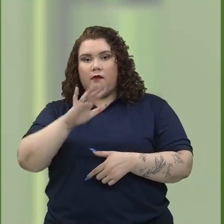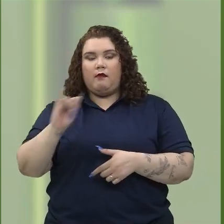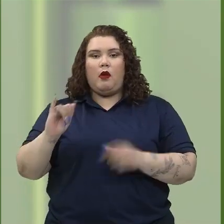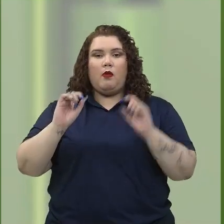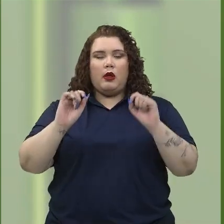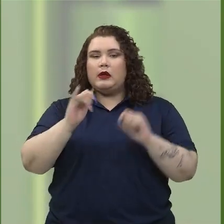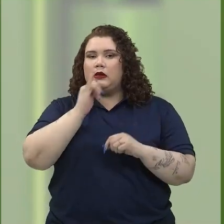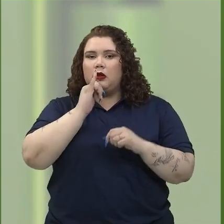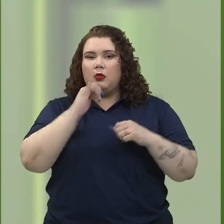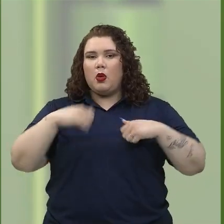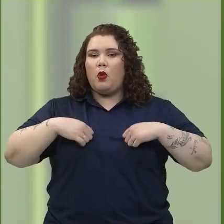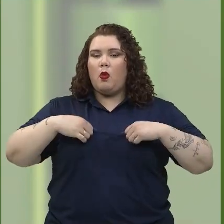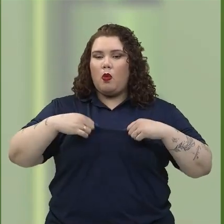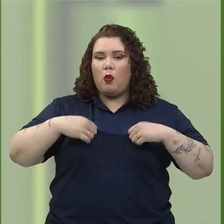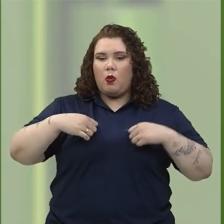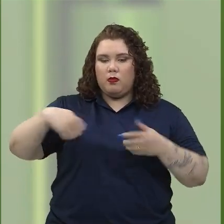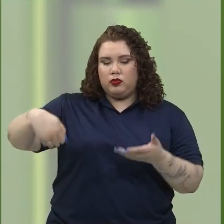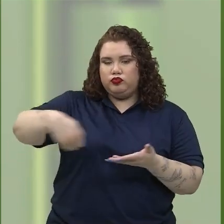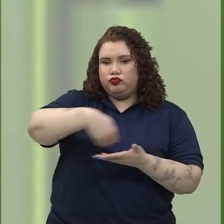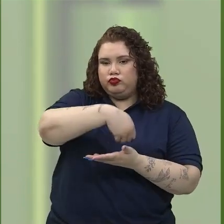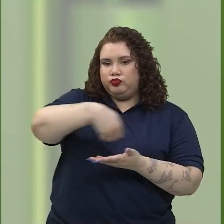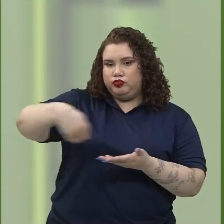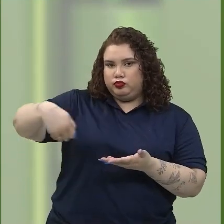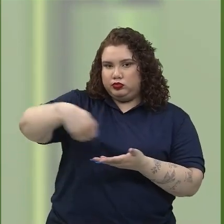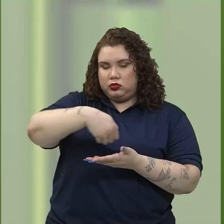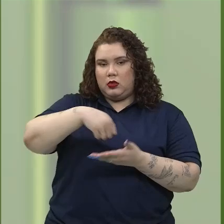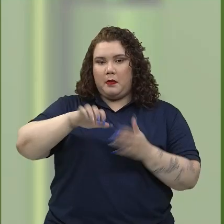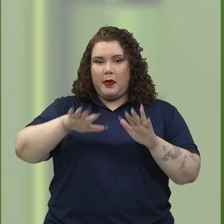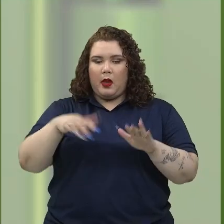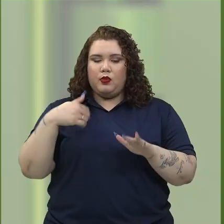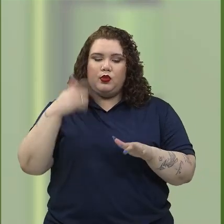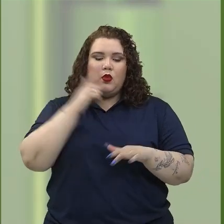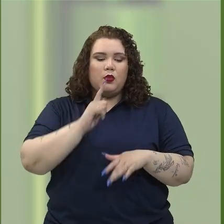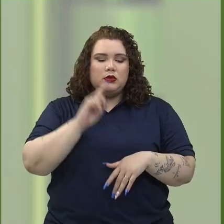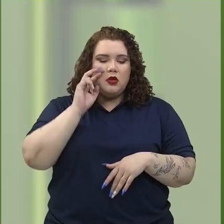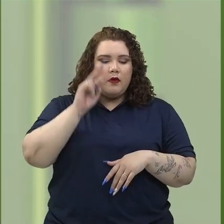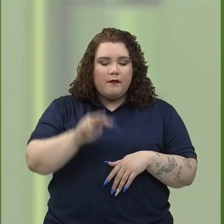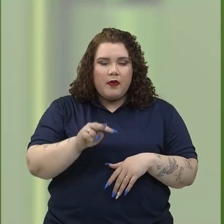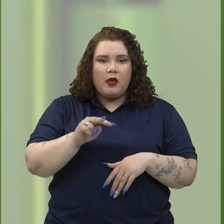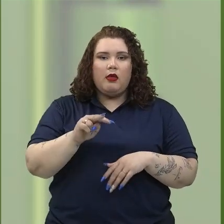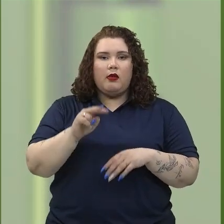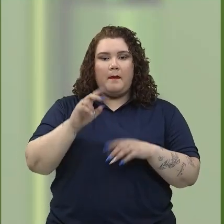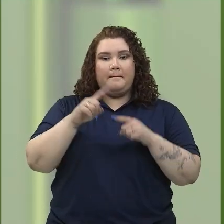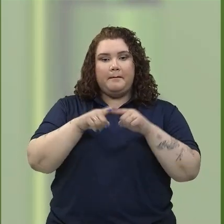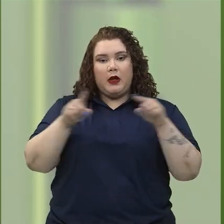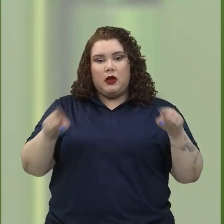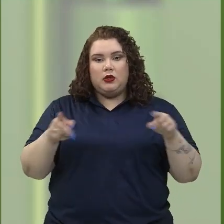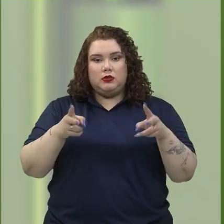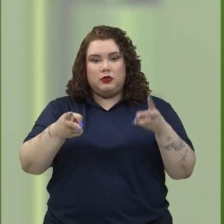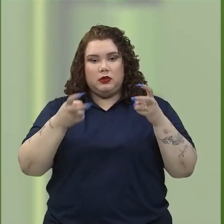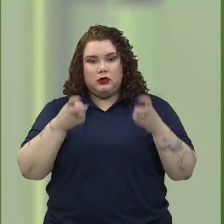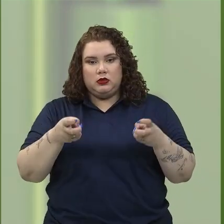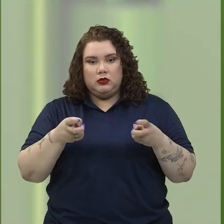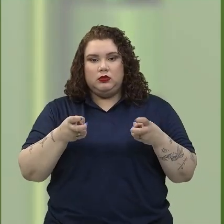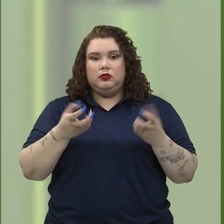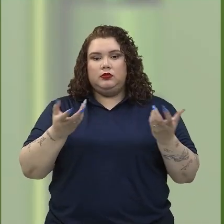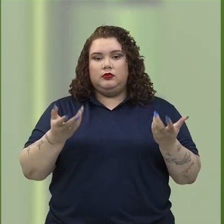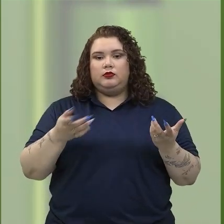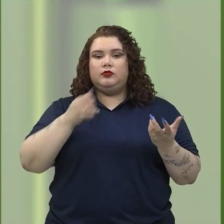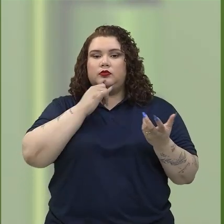roupa, claro que lá eu não tenho uma lupa ou um zoom para ver o que está ocorrendo. Perceberam que quando você vai